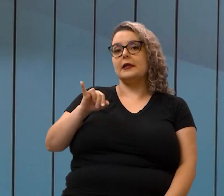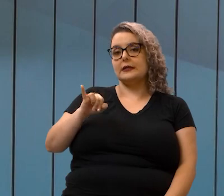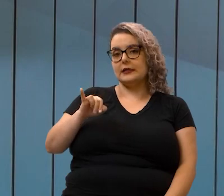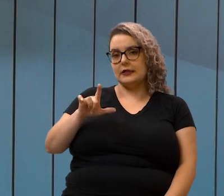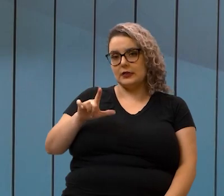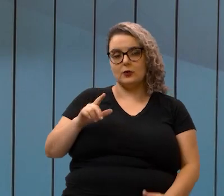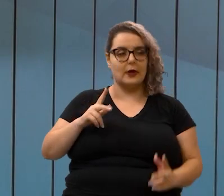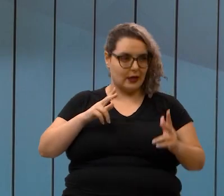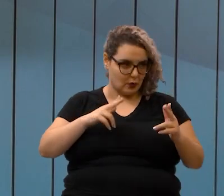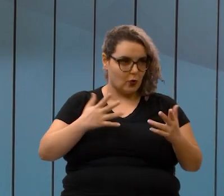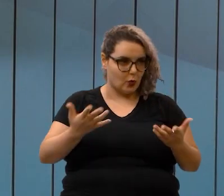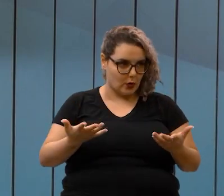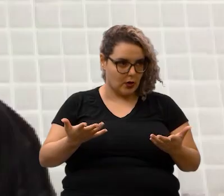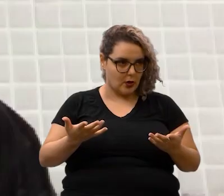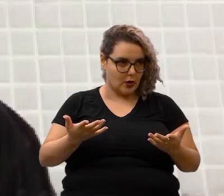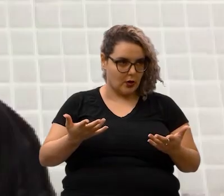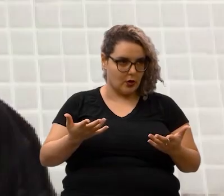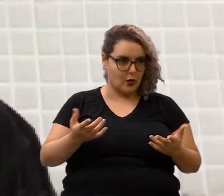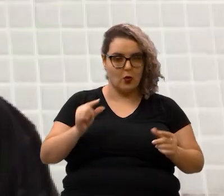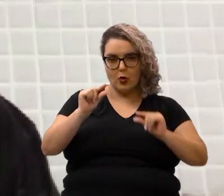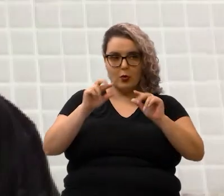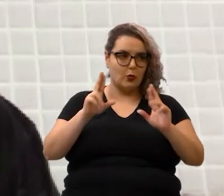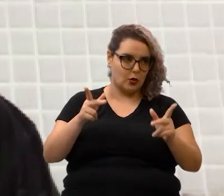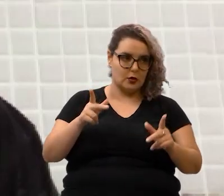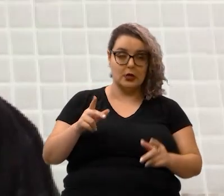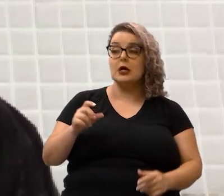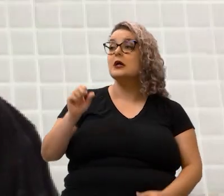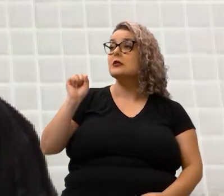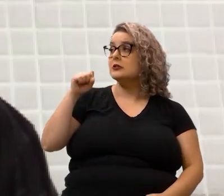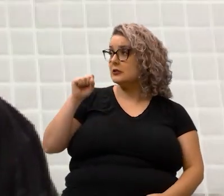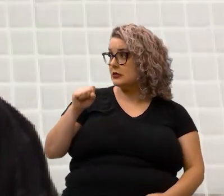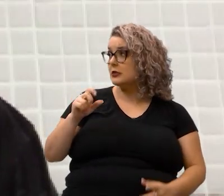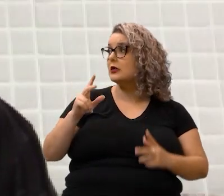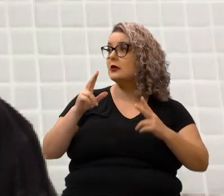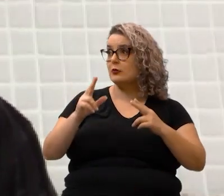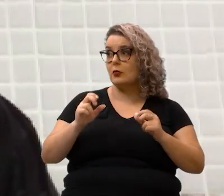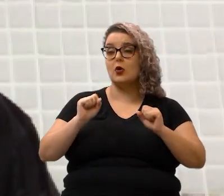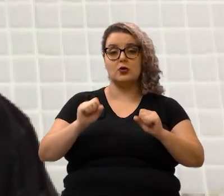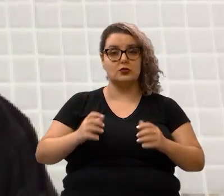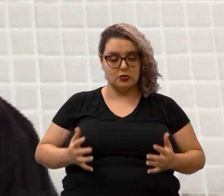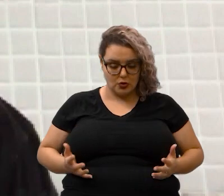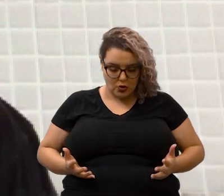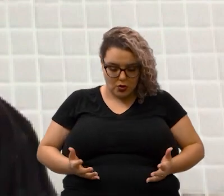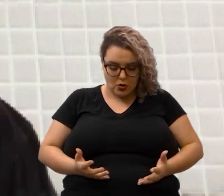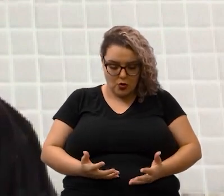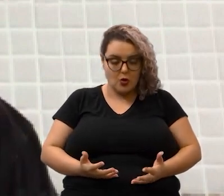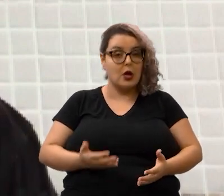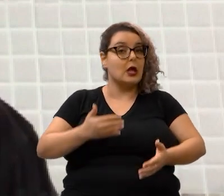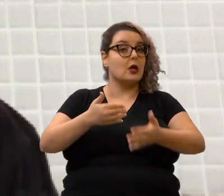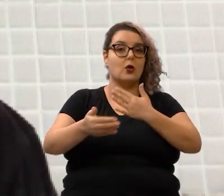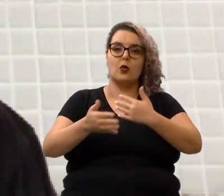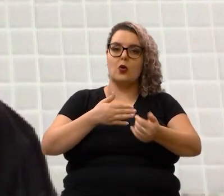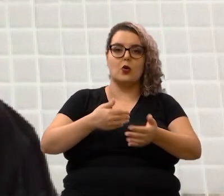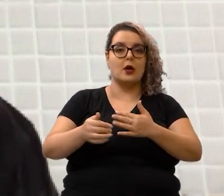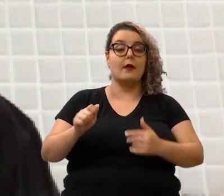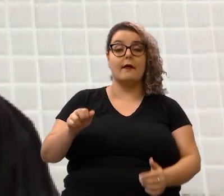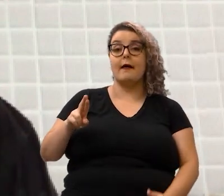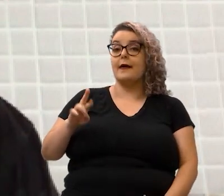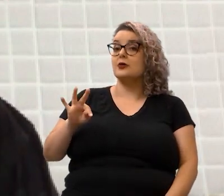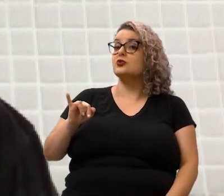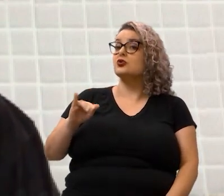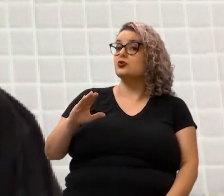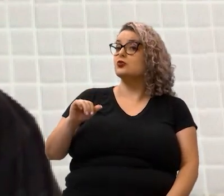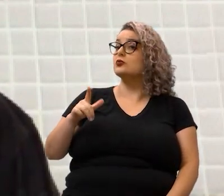forma, não é? Ou é um pouco diferente? Isso pode acontecer no quadril e pode acontecer em qualquer articulação.